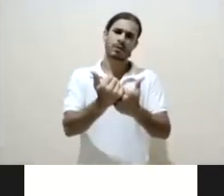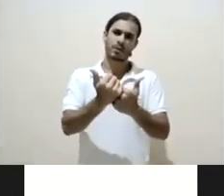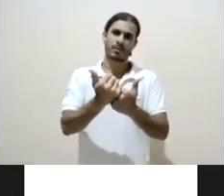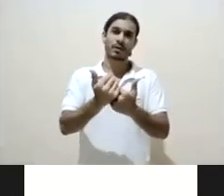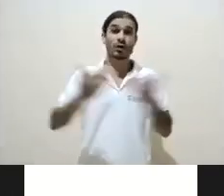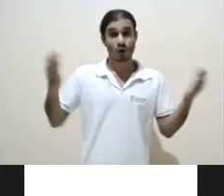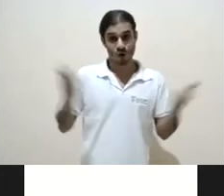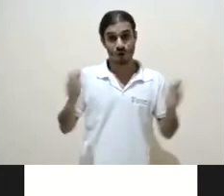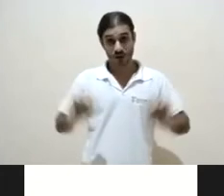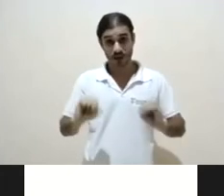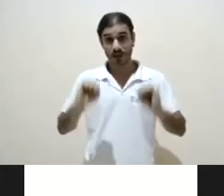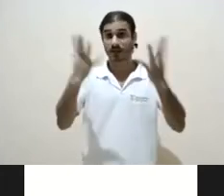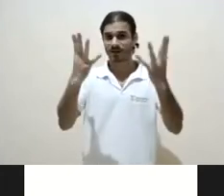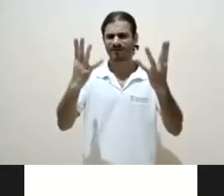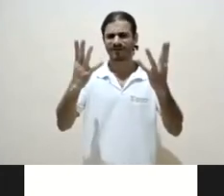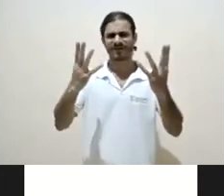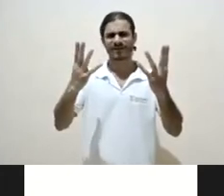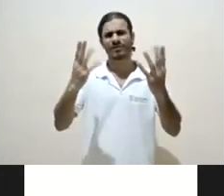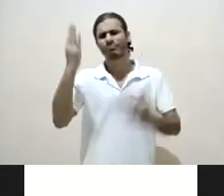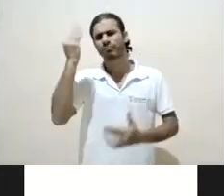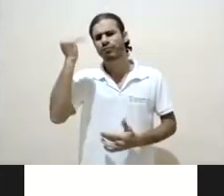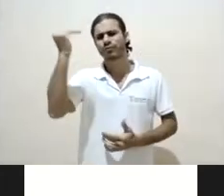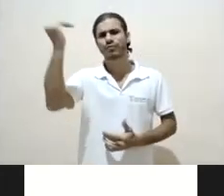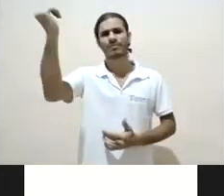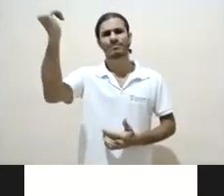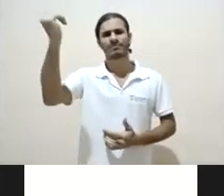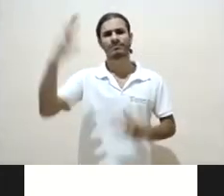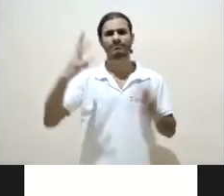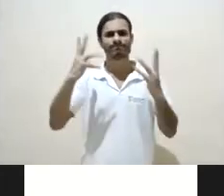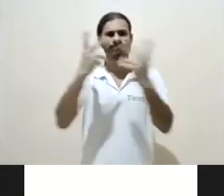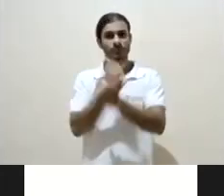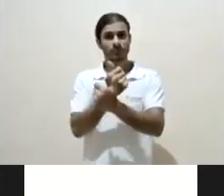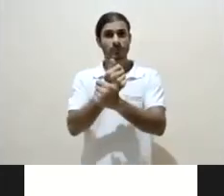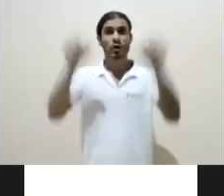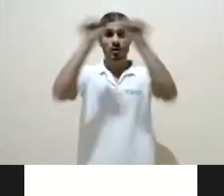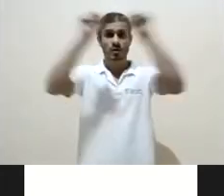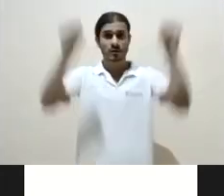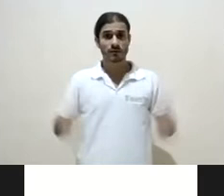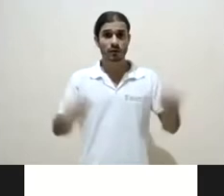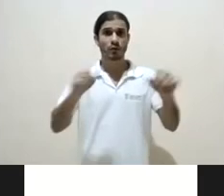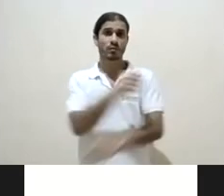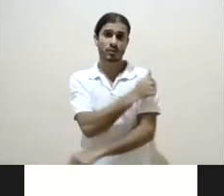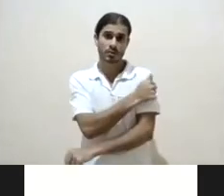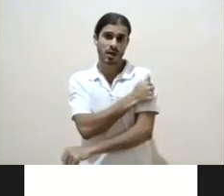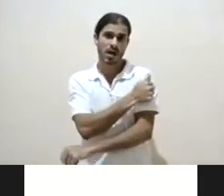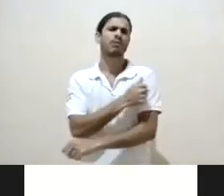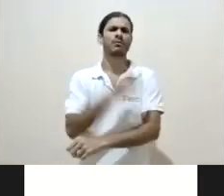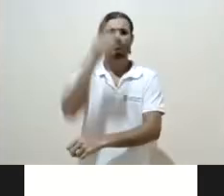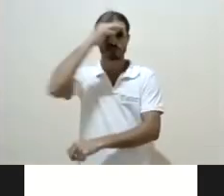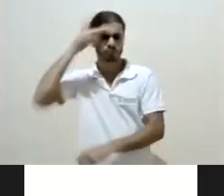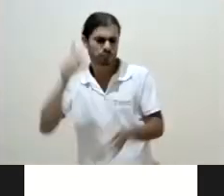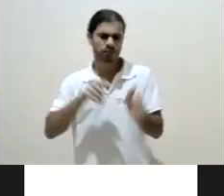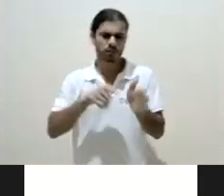nós estamos tendo. Né? Também muitos servidores, muitos estudantes, muitos pesquisadores, né? Os